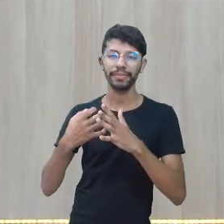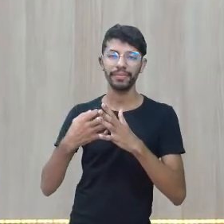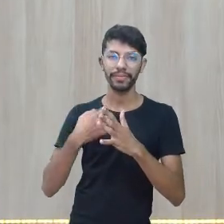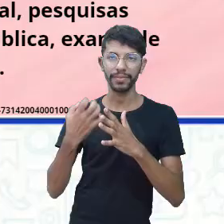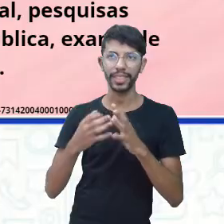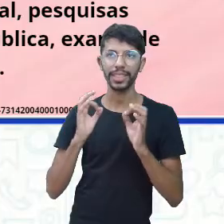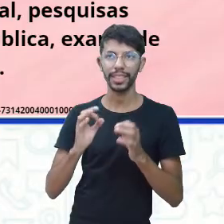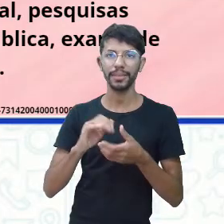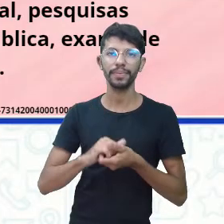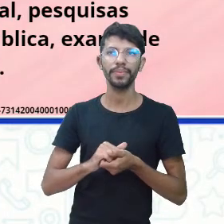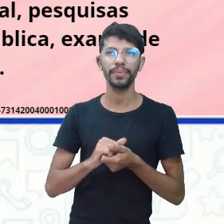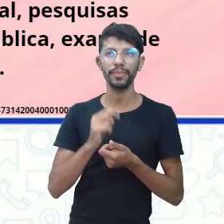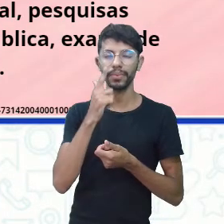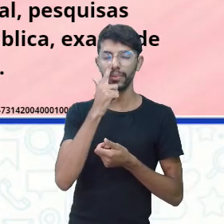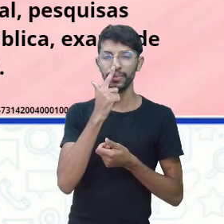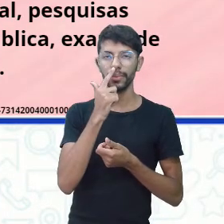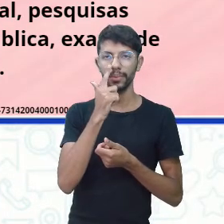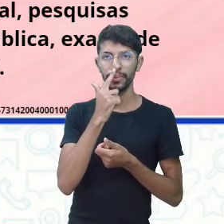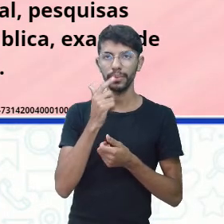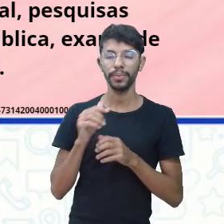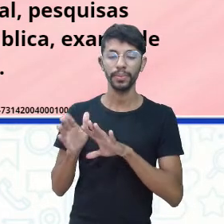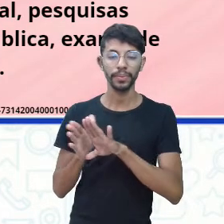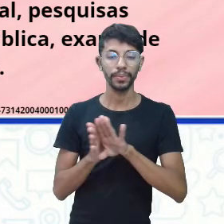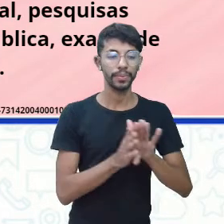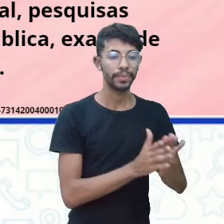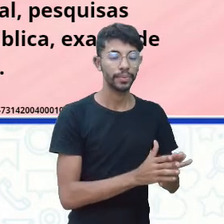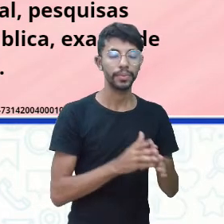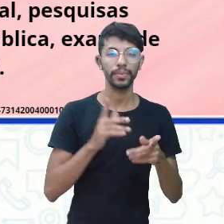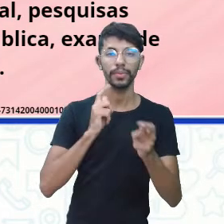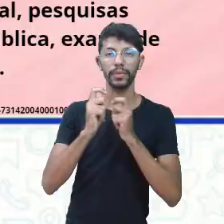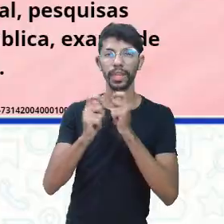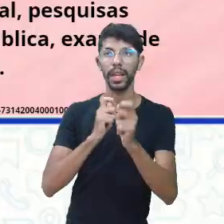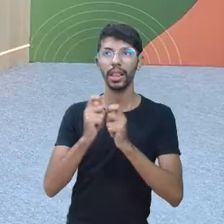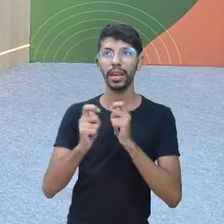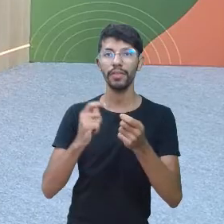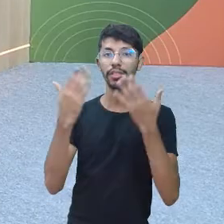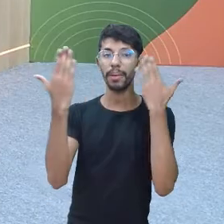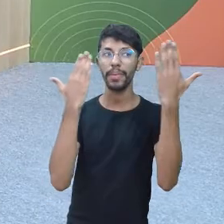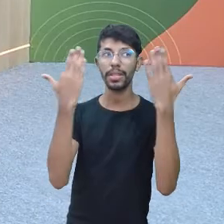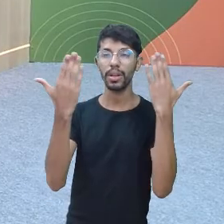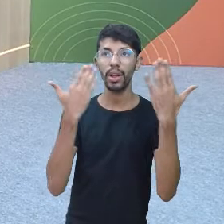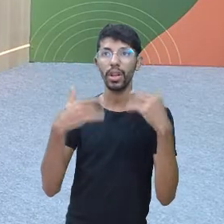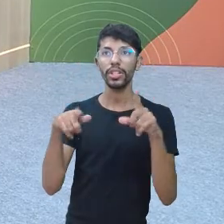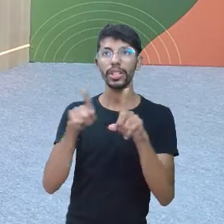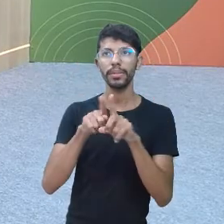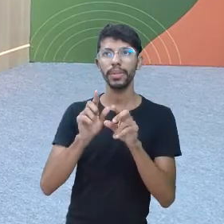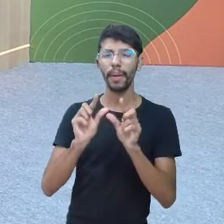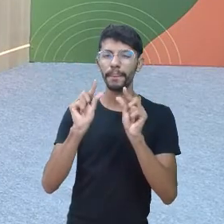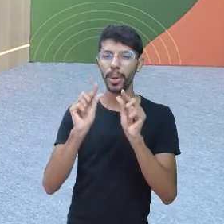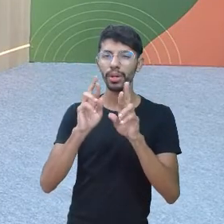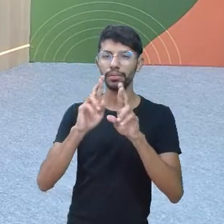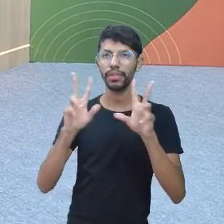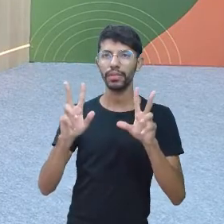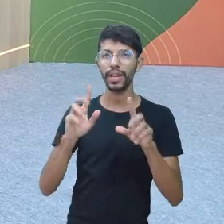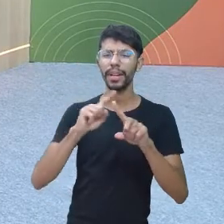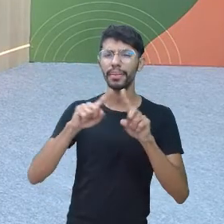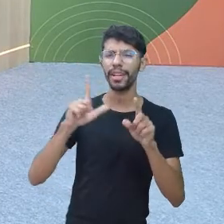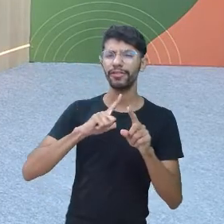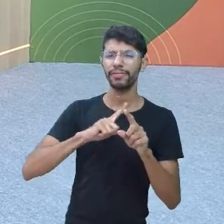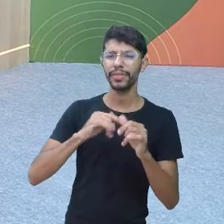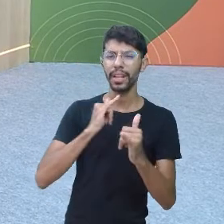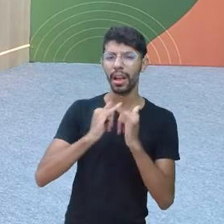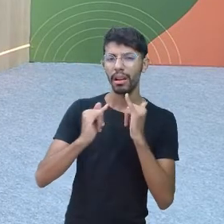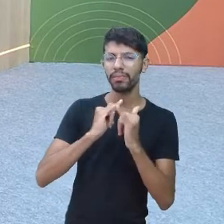Continuando, a entrevista psicológica é um pouquinho diferente da entrevista de emprego, embora tenha aí algumas semelhanças, porque a gente tenta entender